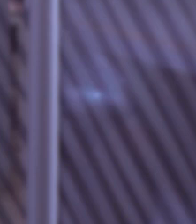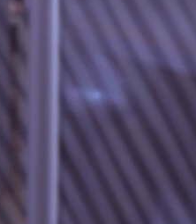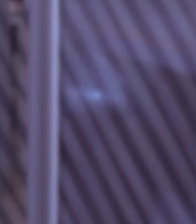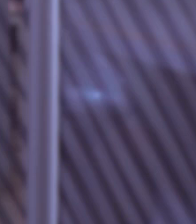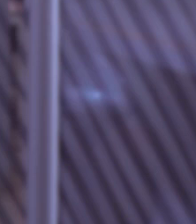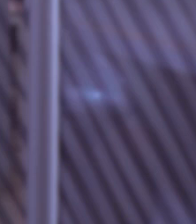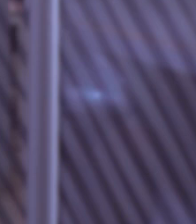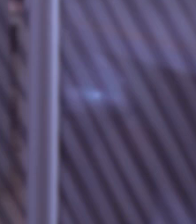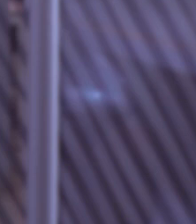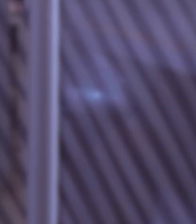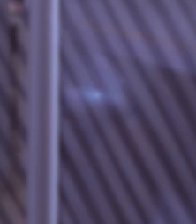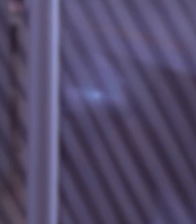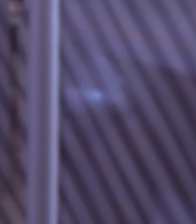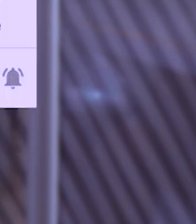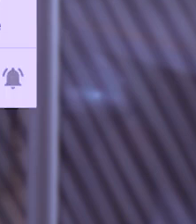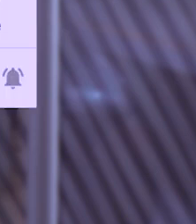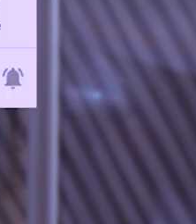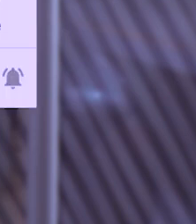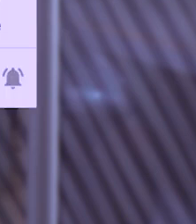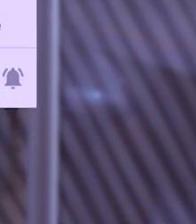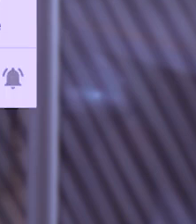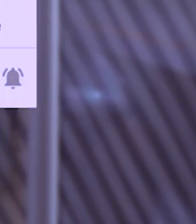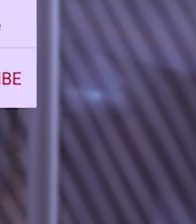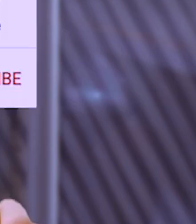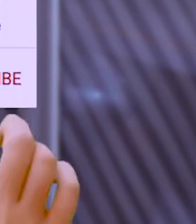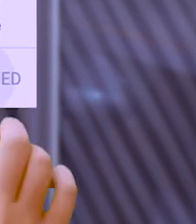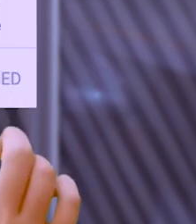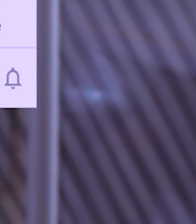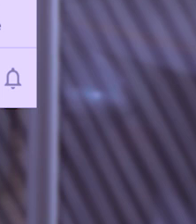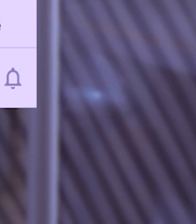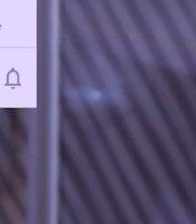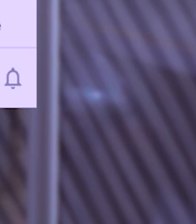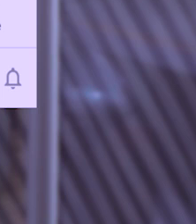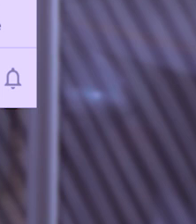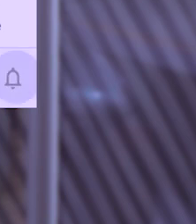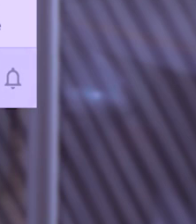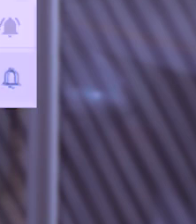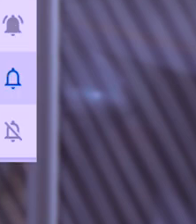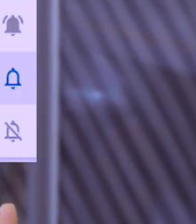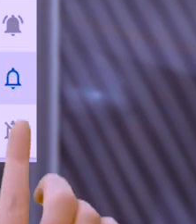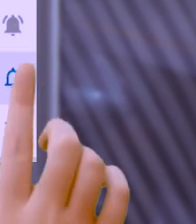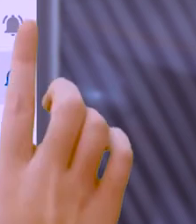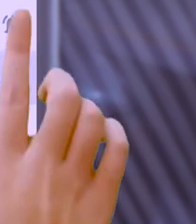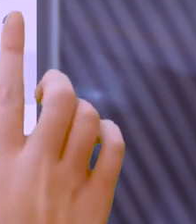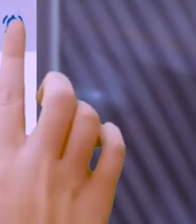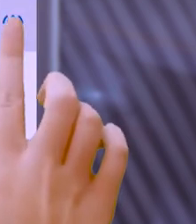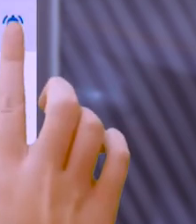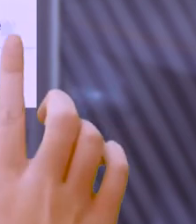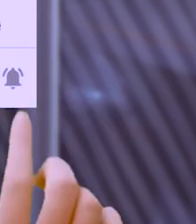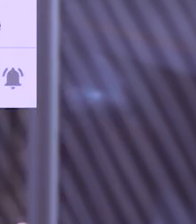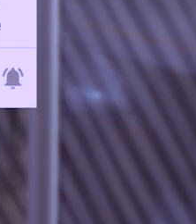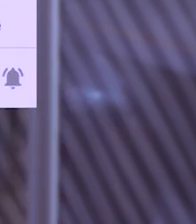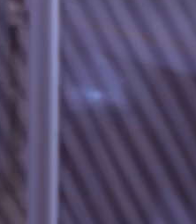Para obter mais informações, não se esqueça de curtir e subscrever no canal social media Gemen TV e clique também no botão